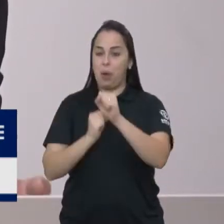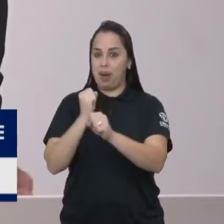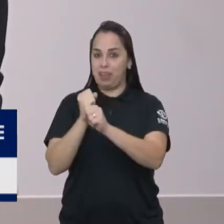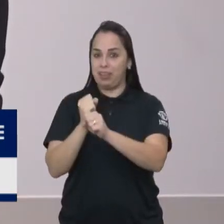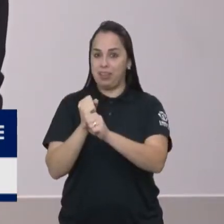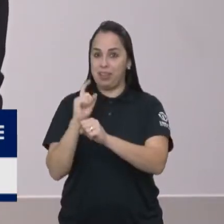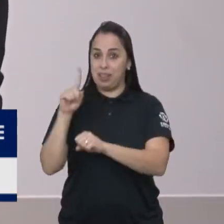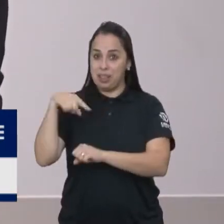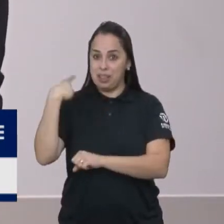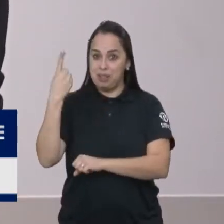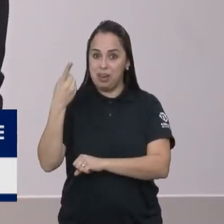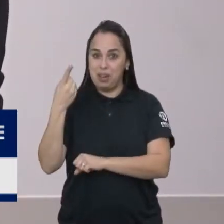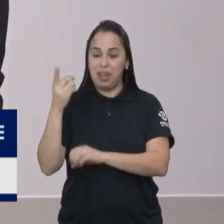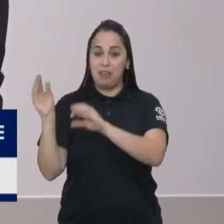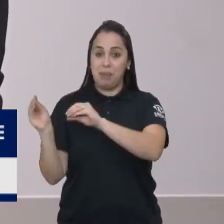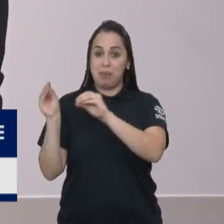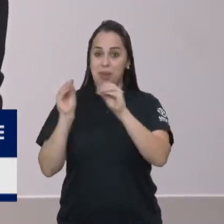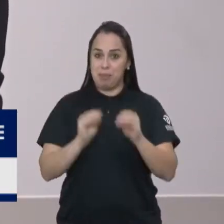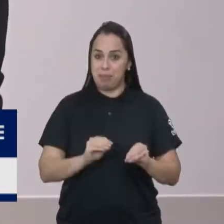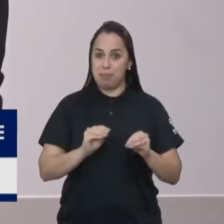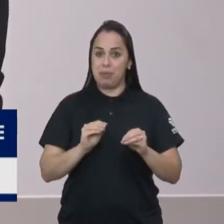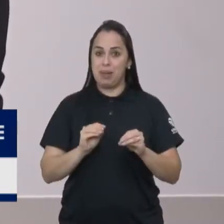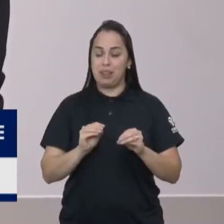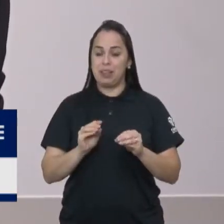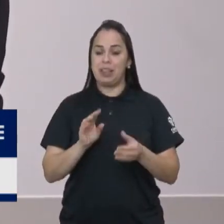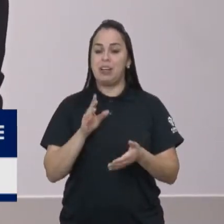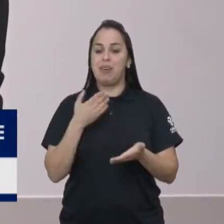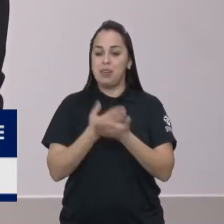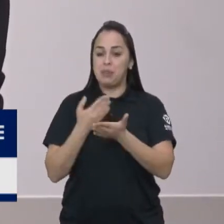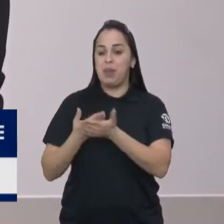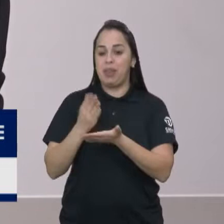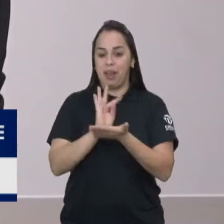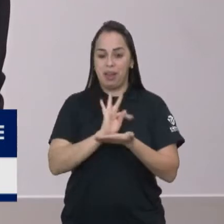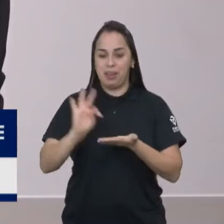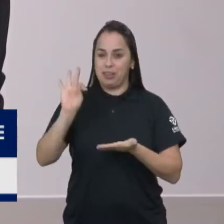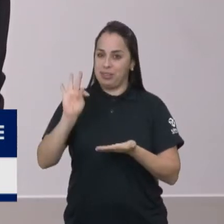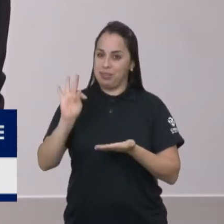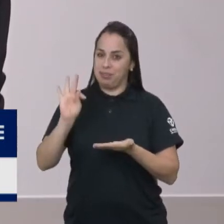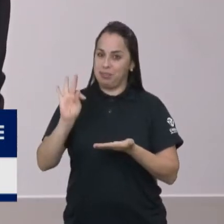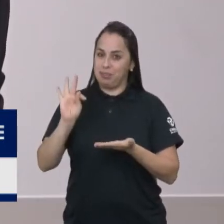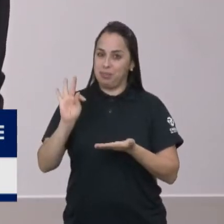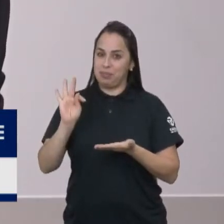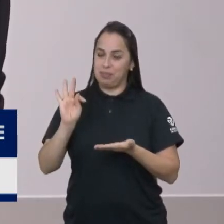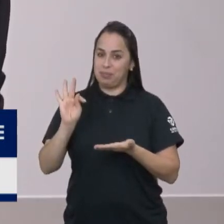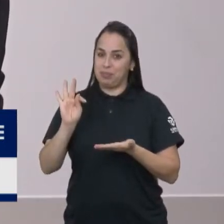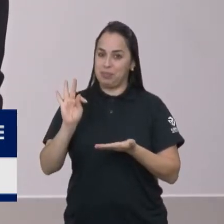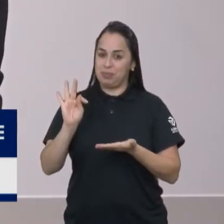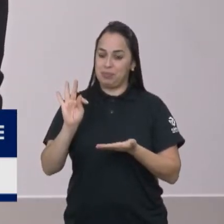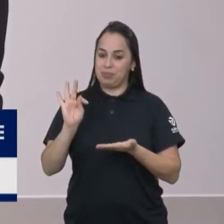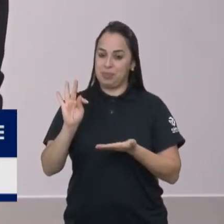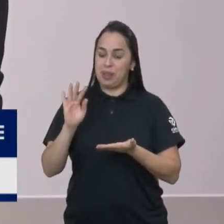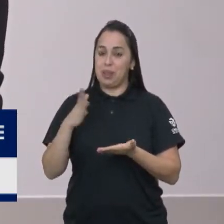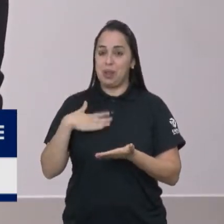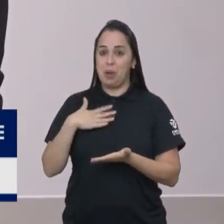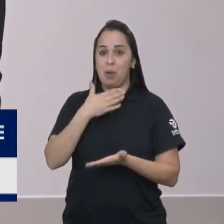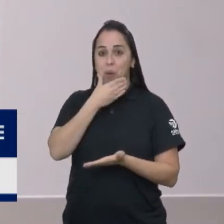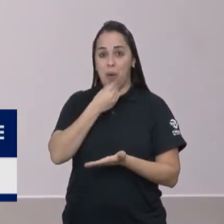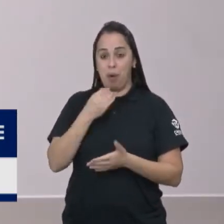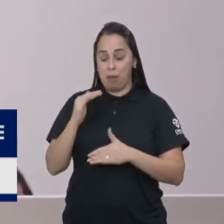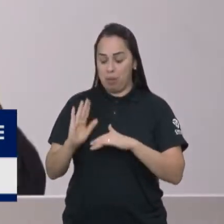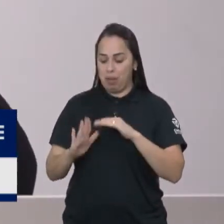ele está para cá, né? Faz teologia. E olha que menino lindo que se transformou, né? Que vem se transformando na sua